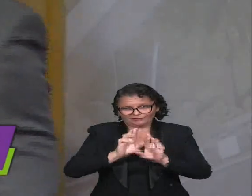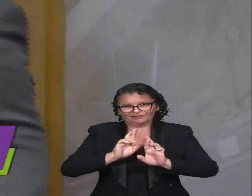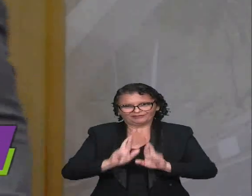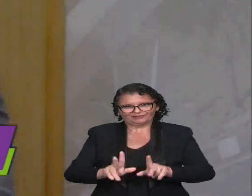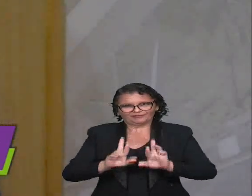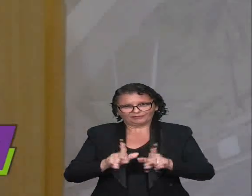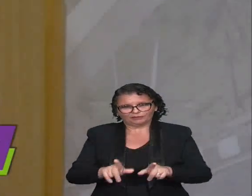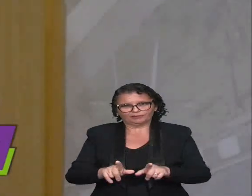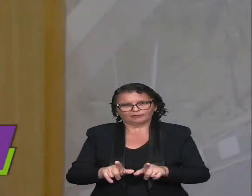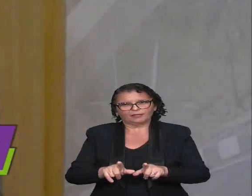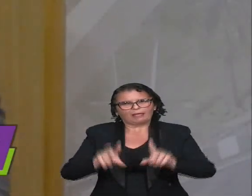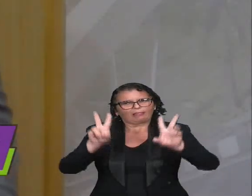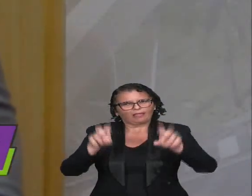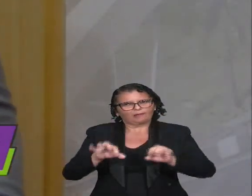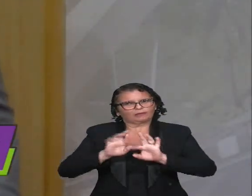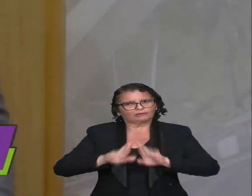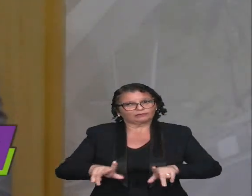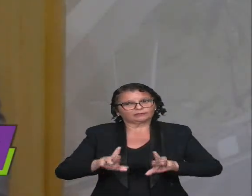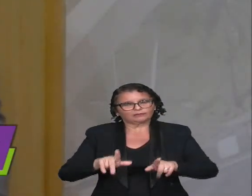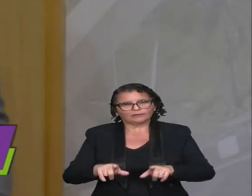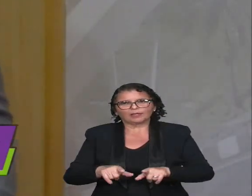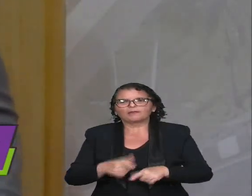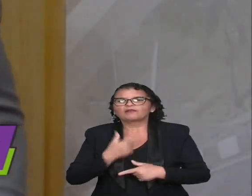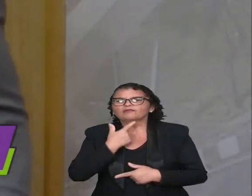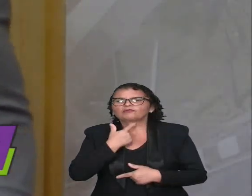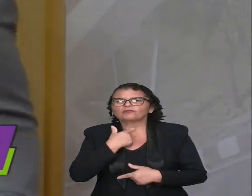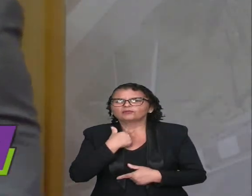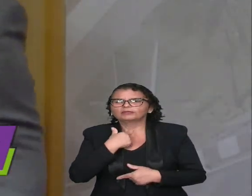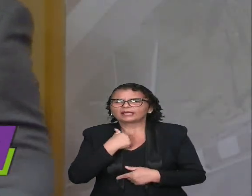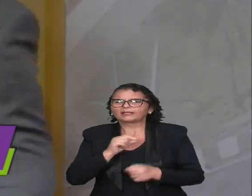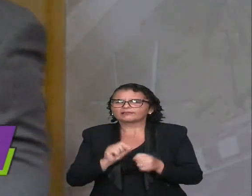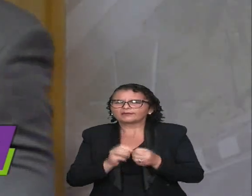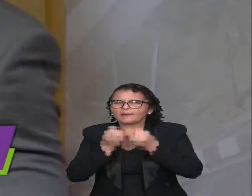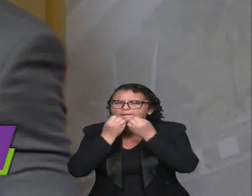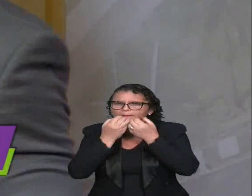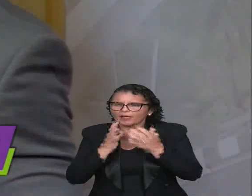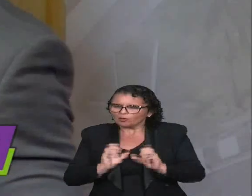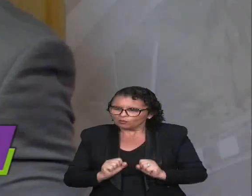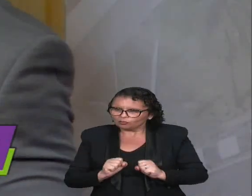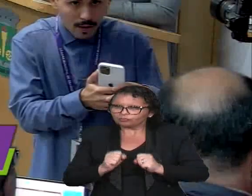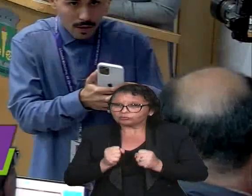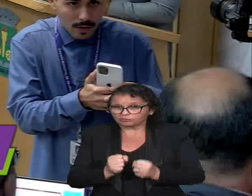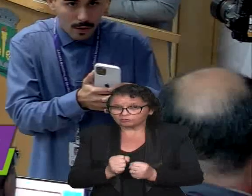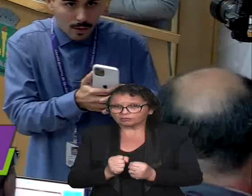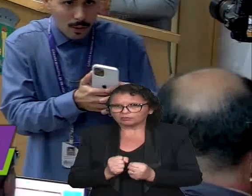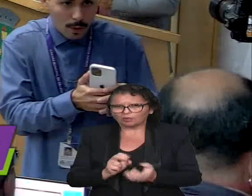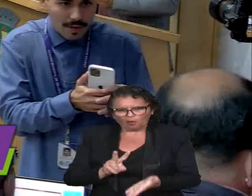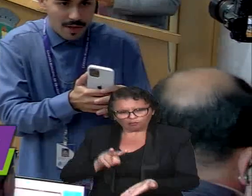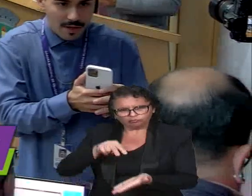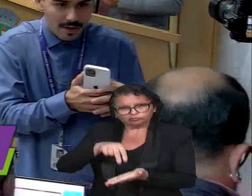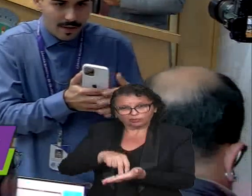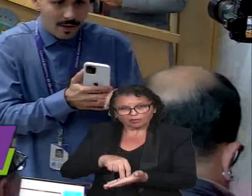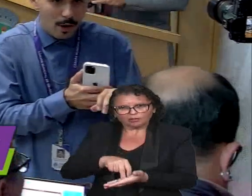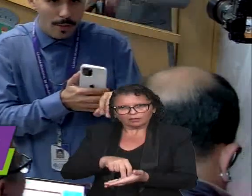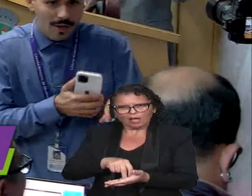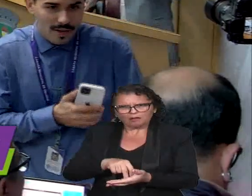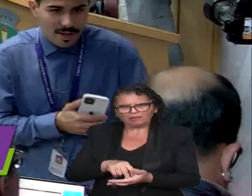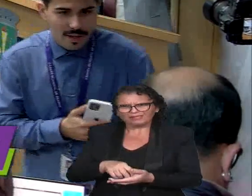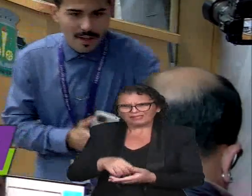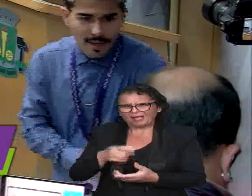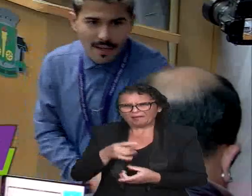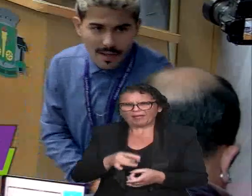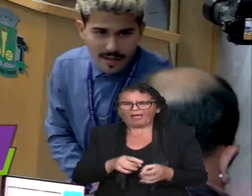Mas a nossa vontade de fazer o bem pode fazer com que todas essas diferenças fiquem de lado e a gente